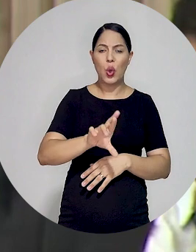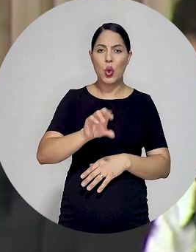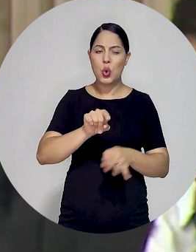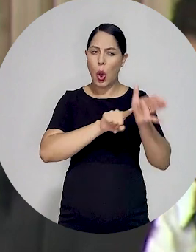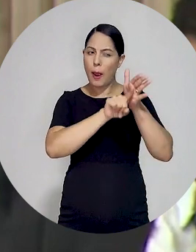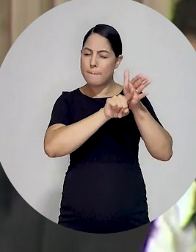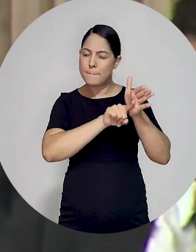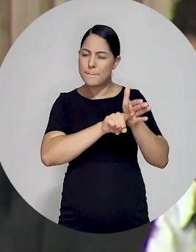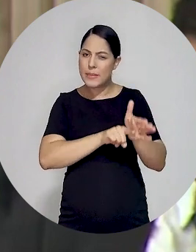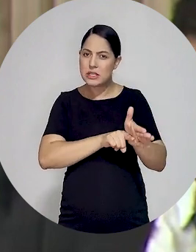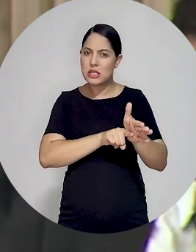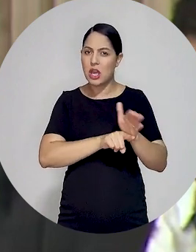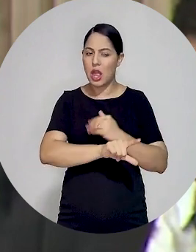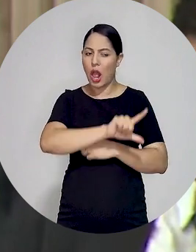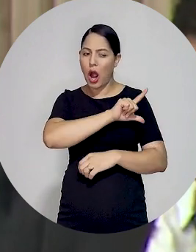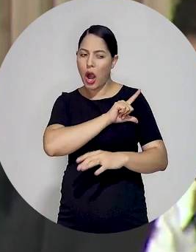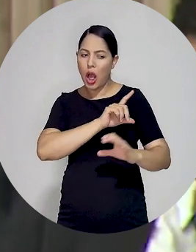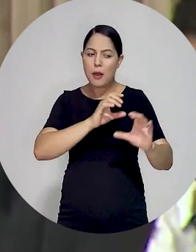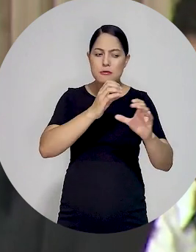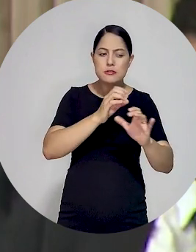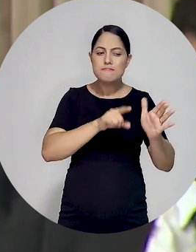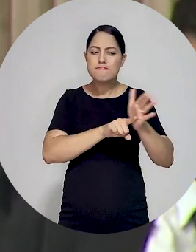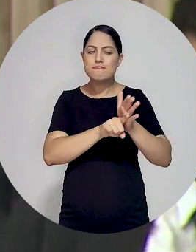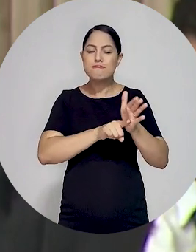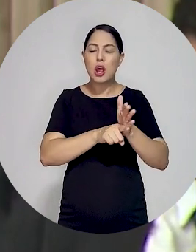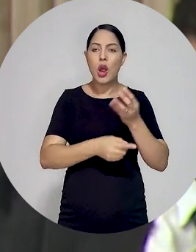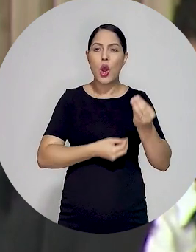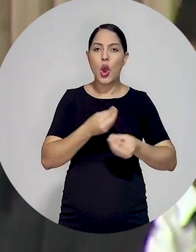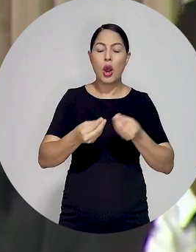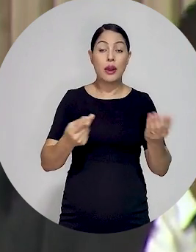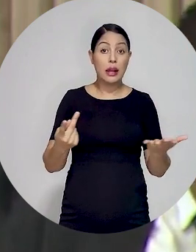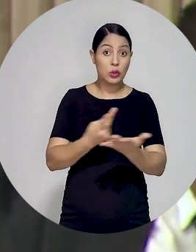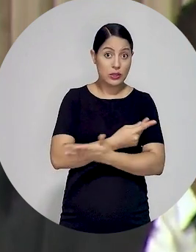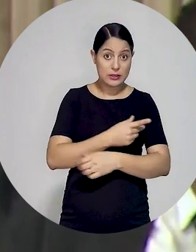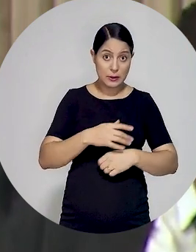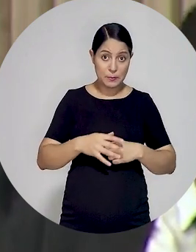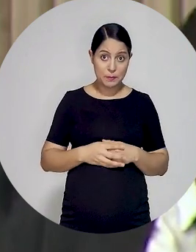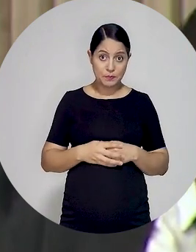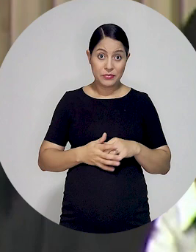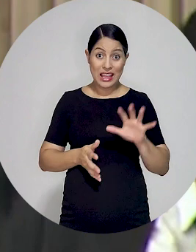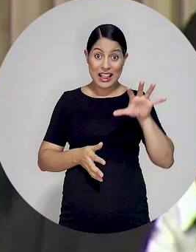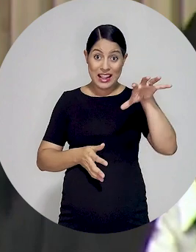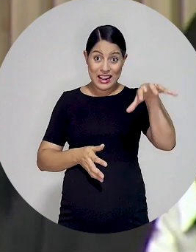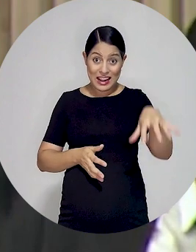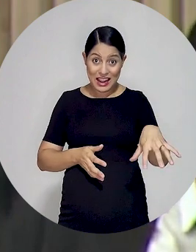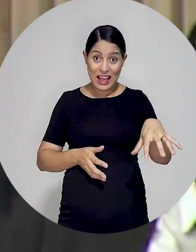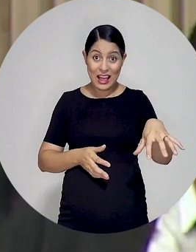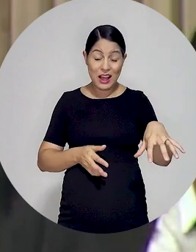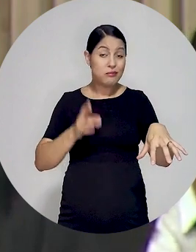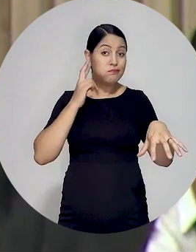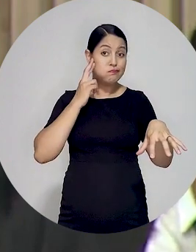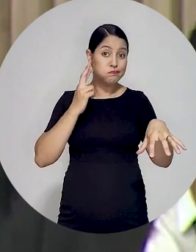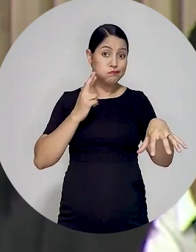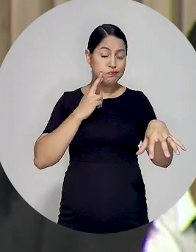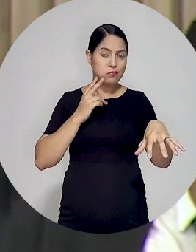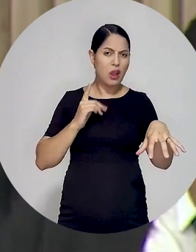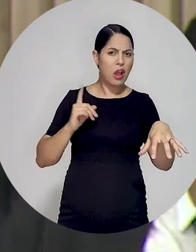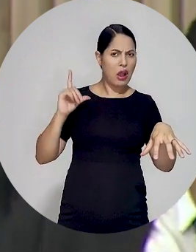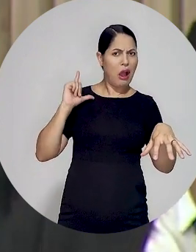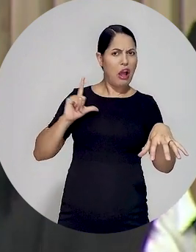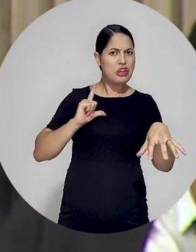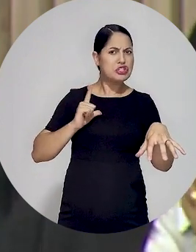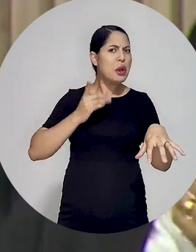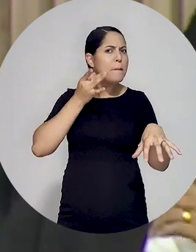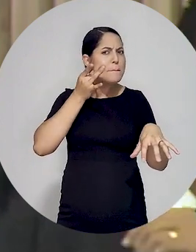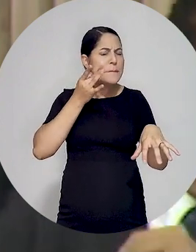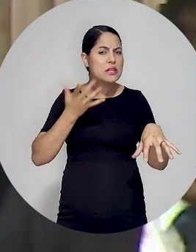Lugares onde antes funcionavam varas do trabalho foram desmobilizados fisicamente. Da sede do tribunal